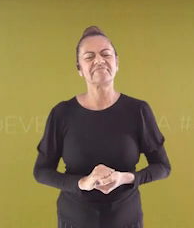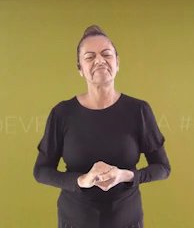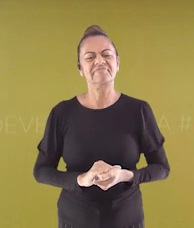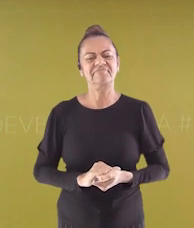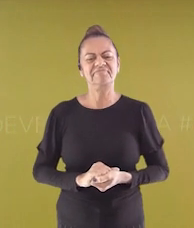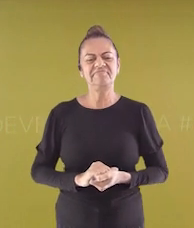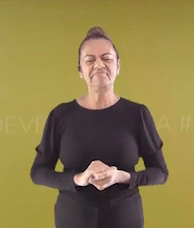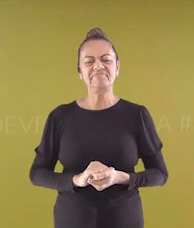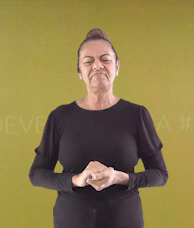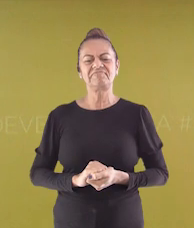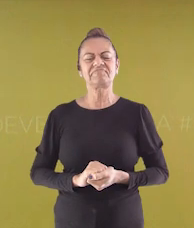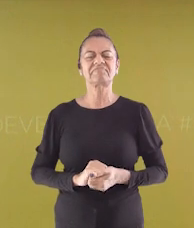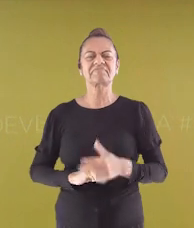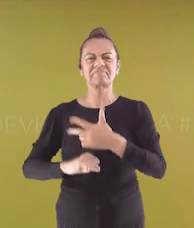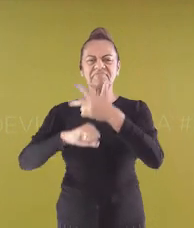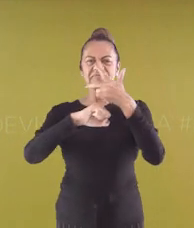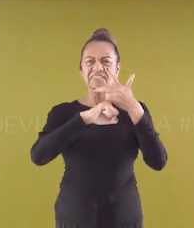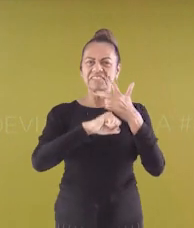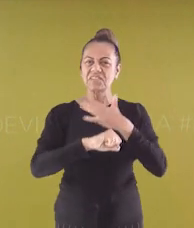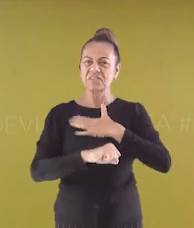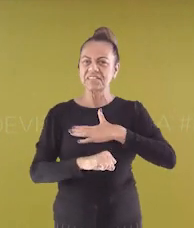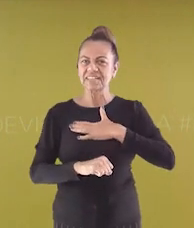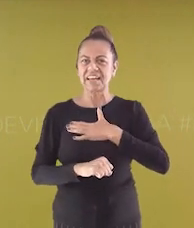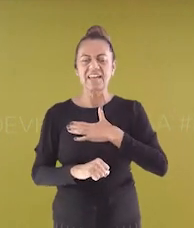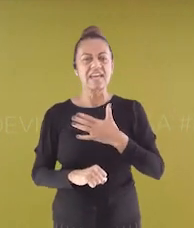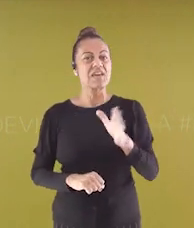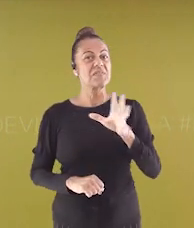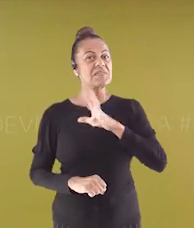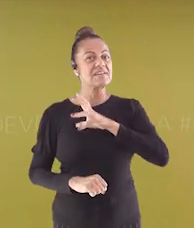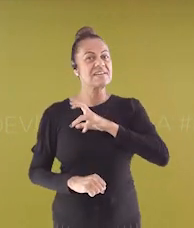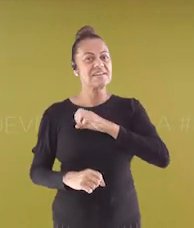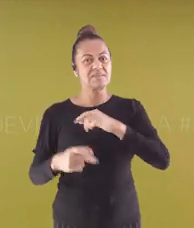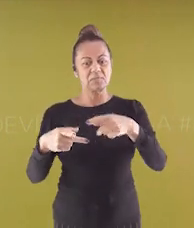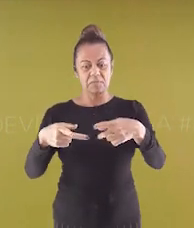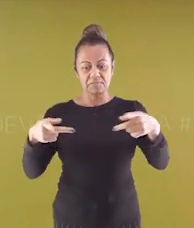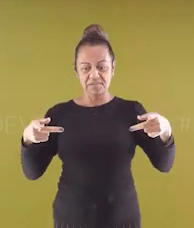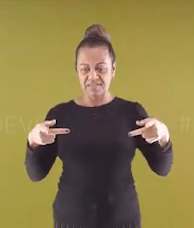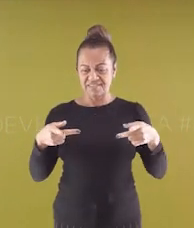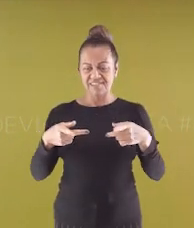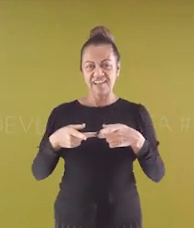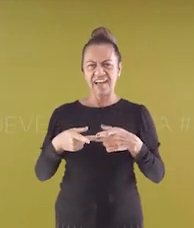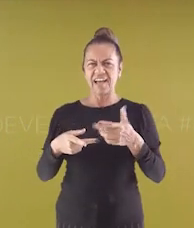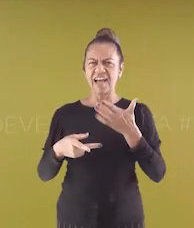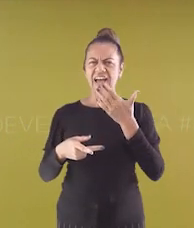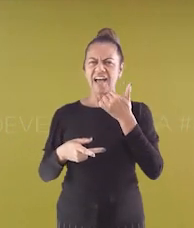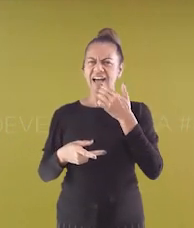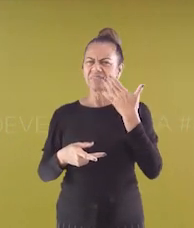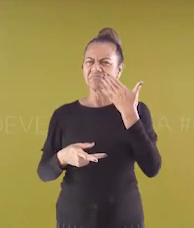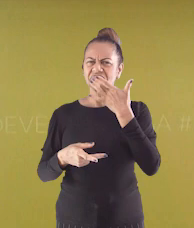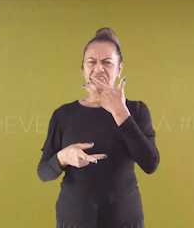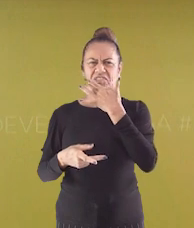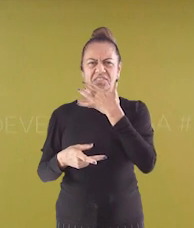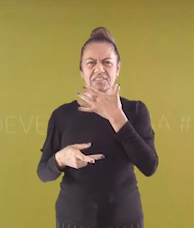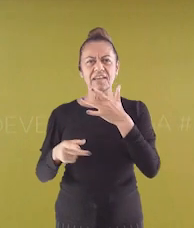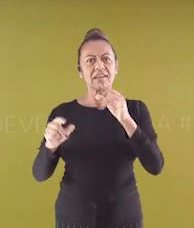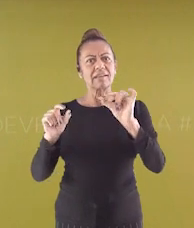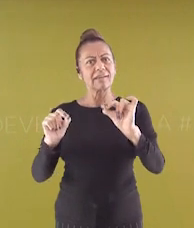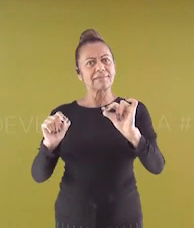Gostaram do vídeo? Eu amo comer pizza. Quem diria que para a massa ficar pronta é necessária a ação